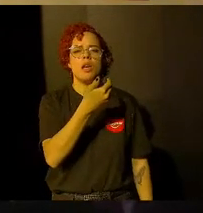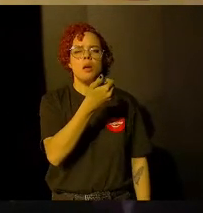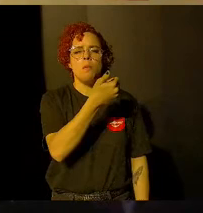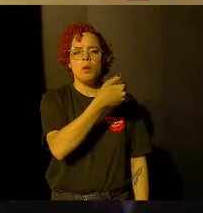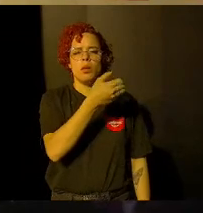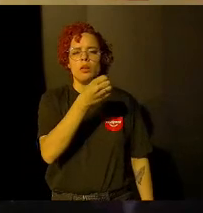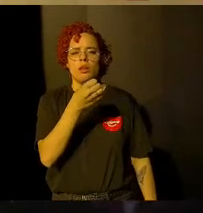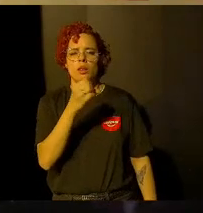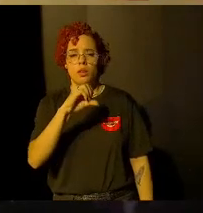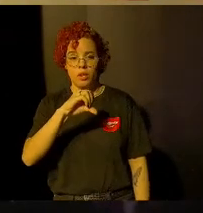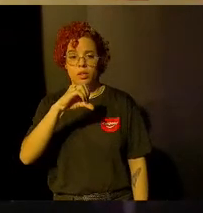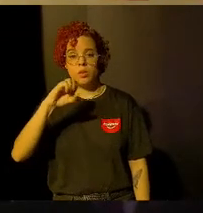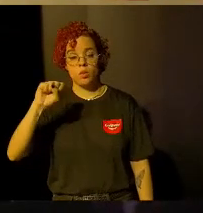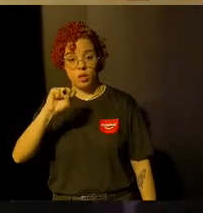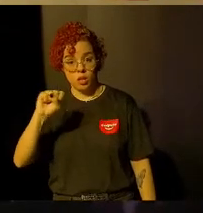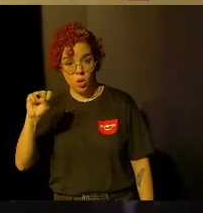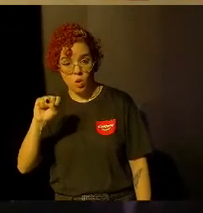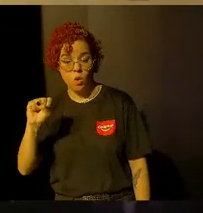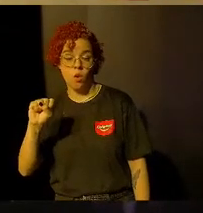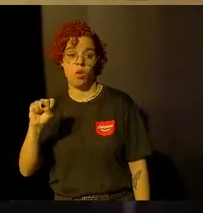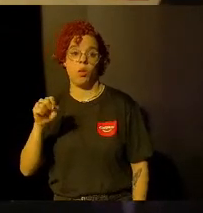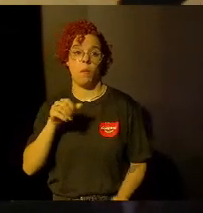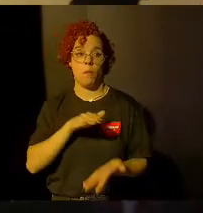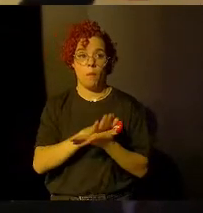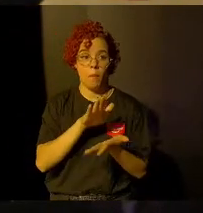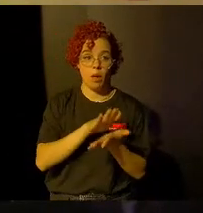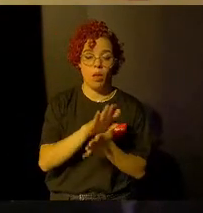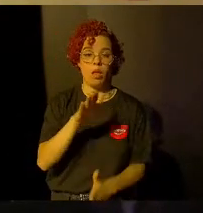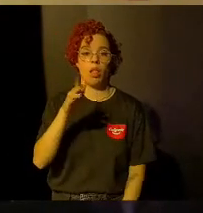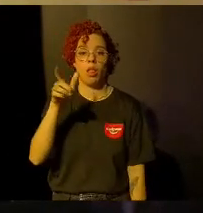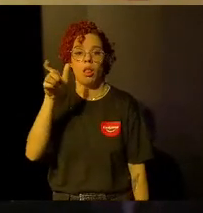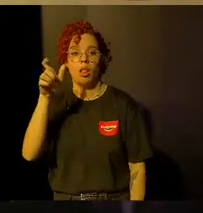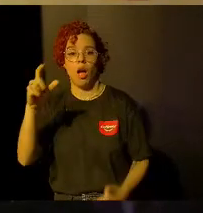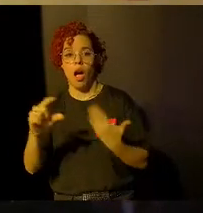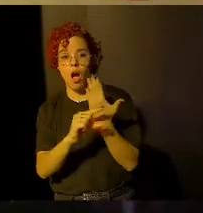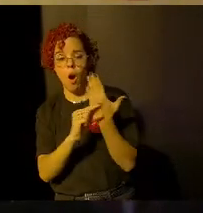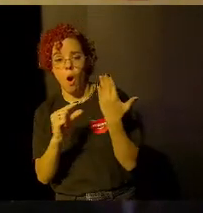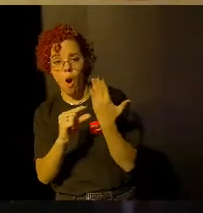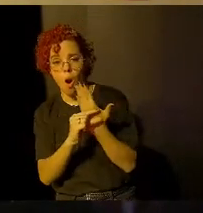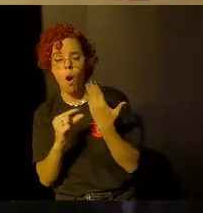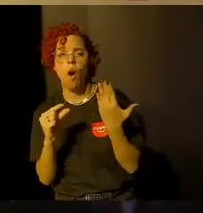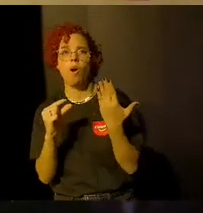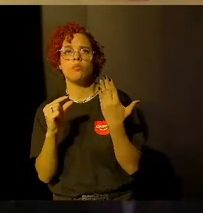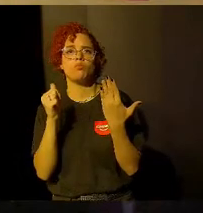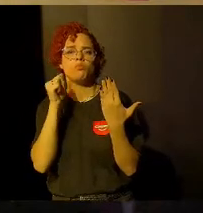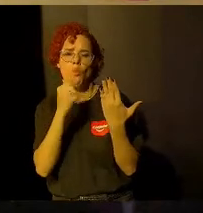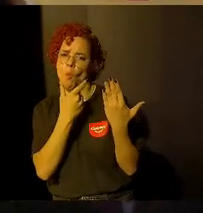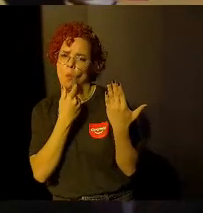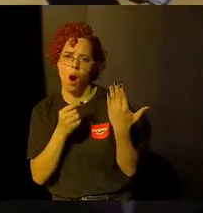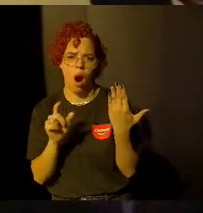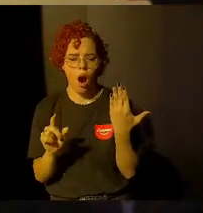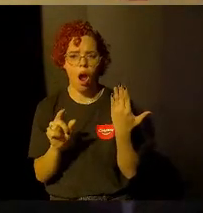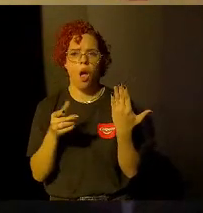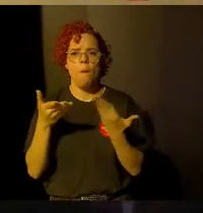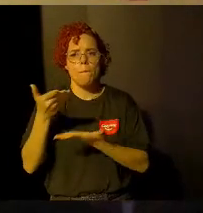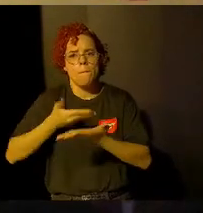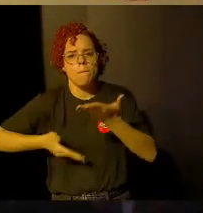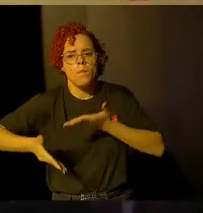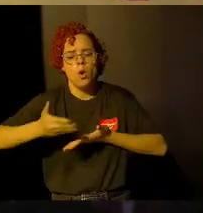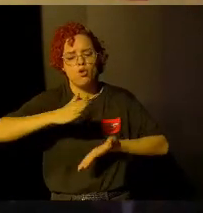negros publicando autoras e autores também circulando no espaço muito restrito